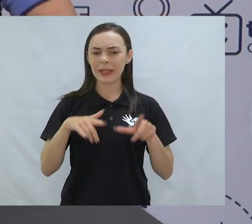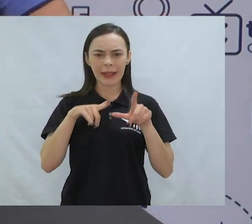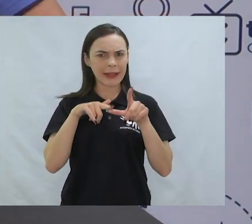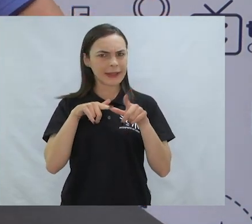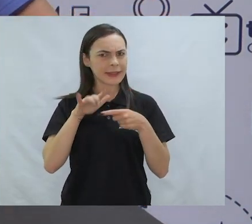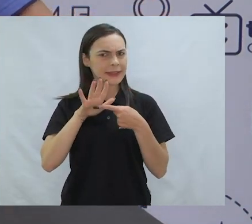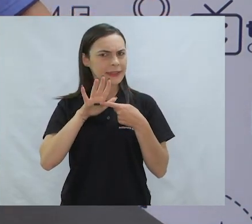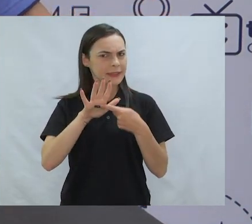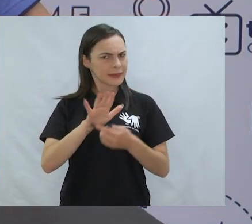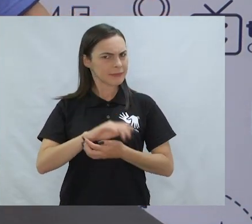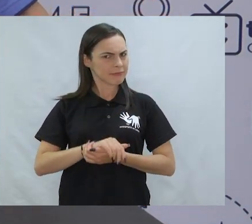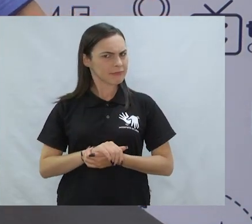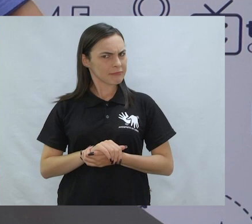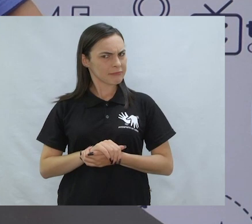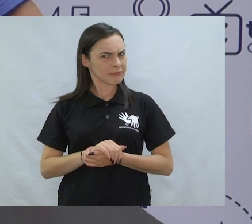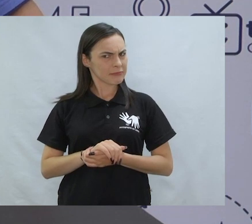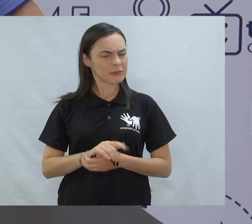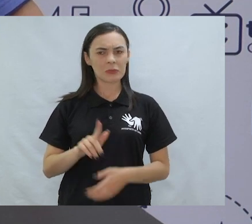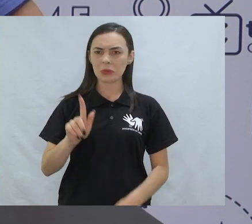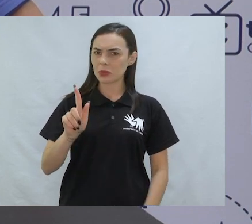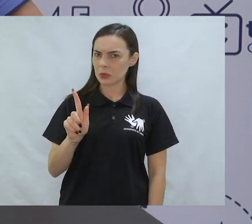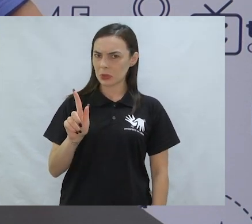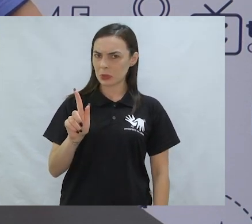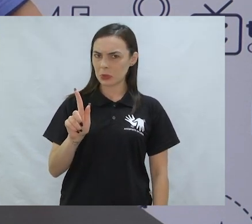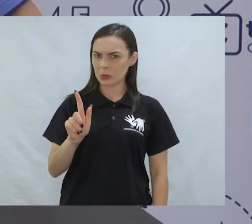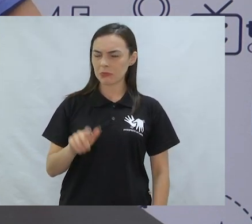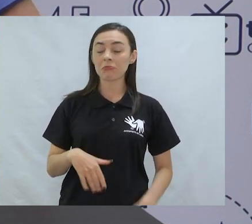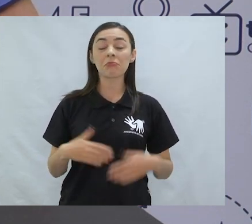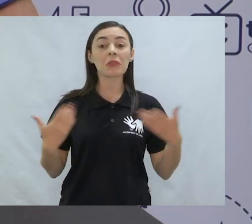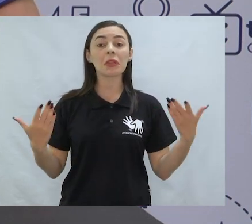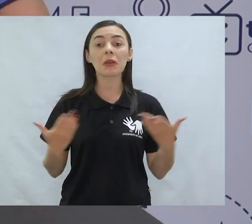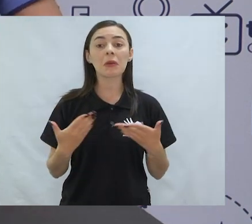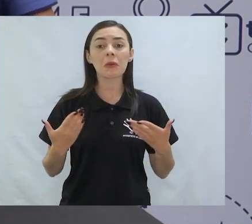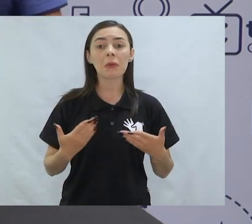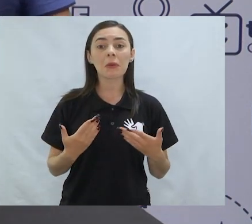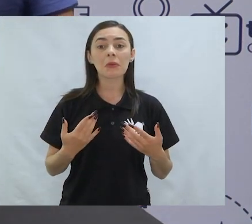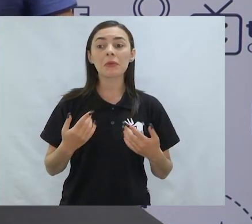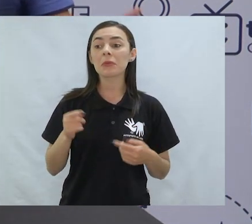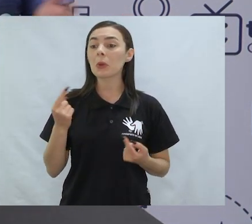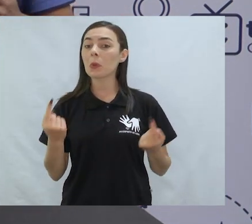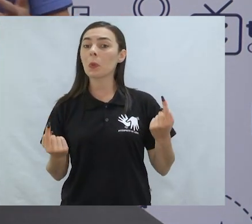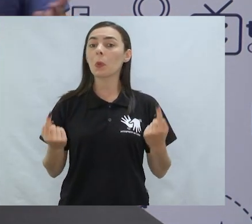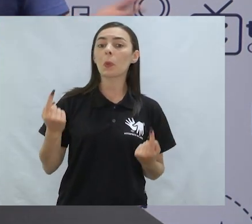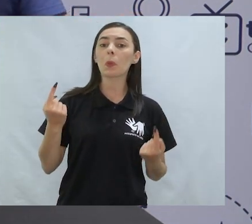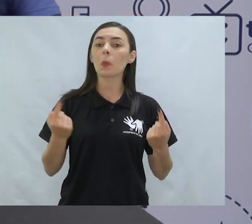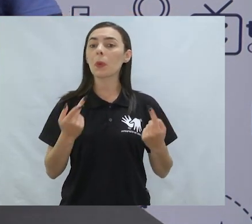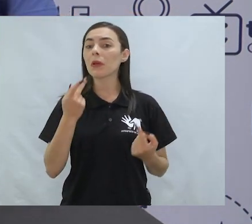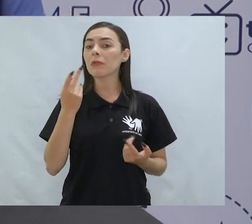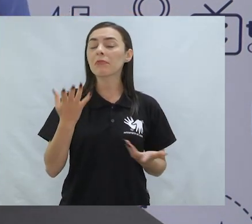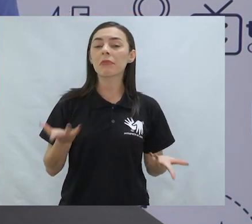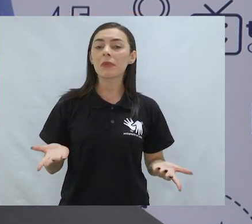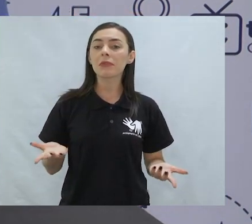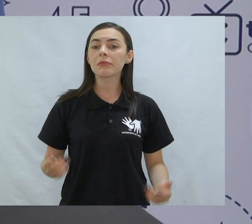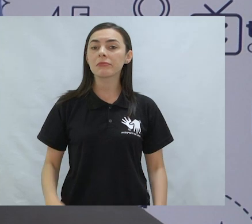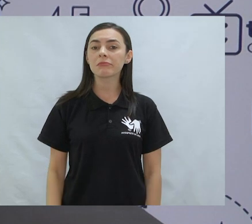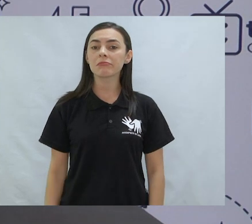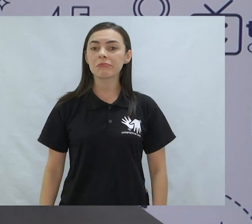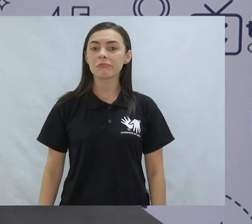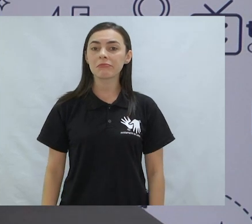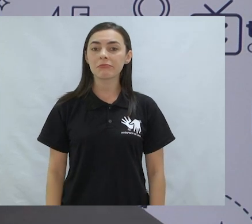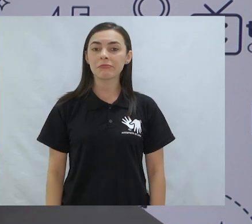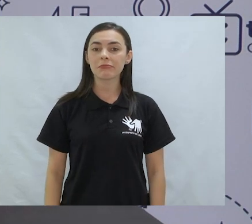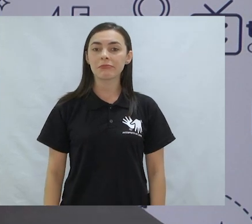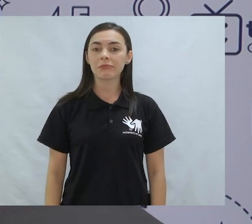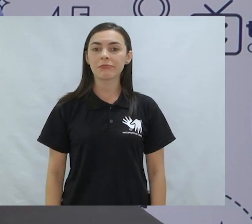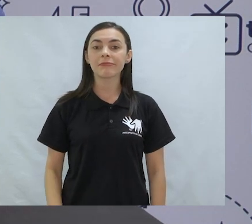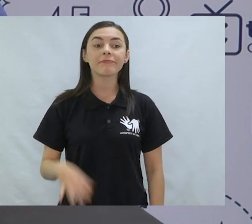que letra que apareceu. Letra G. Ah, e agora? Vai ser a Isa de novo ou vai ser o Max que vai